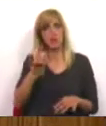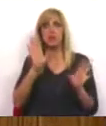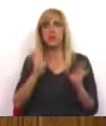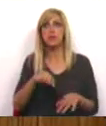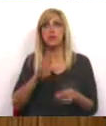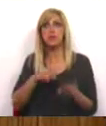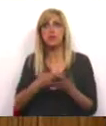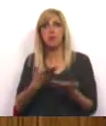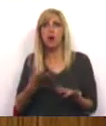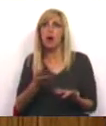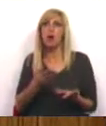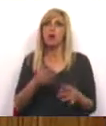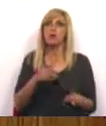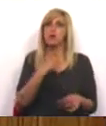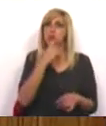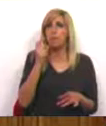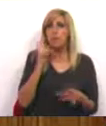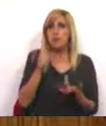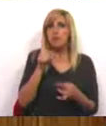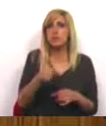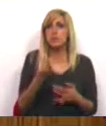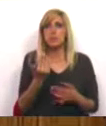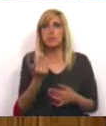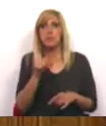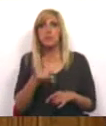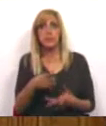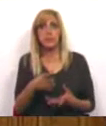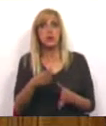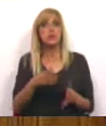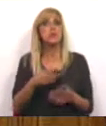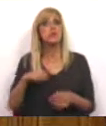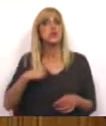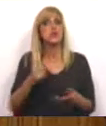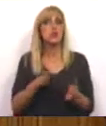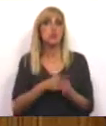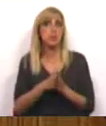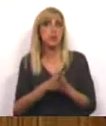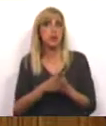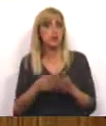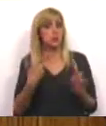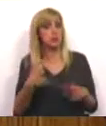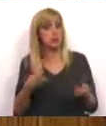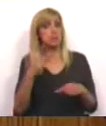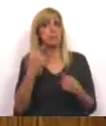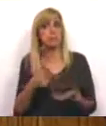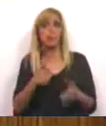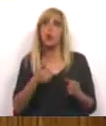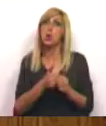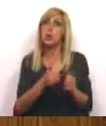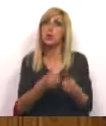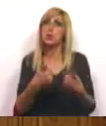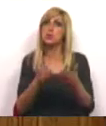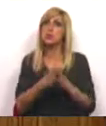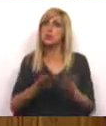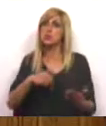por dar o dito por não dito. Ainda assim, os Verdes aproveitam para manifestar toda a sua disponibilidade para acompanhar todas